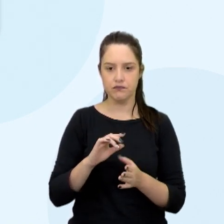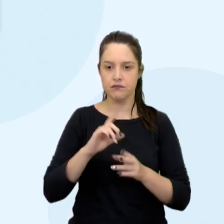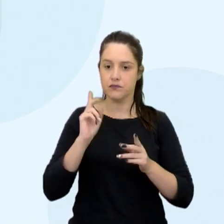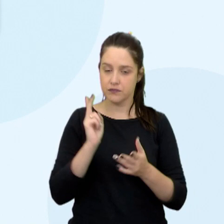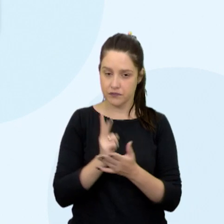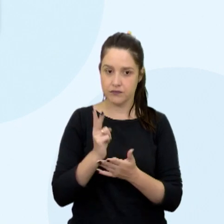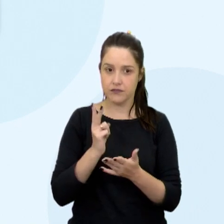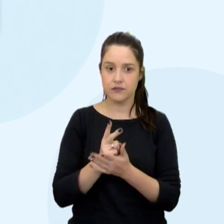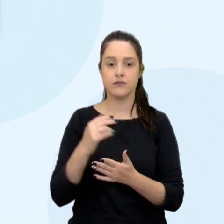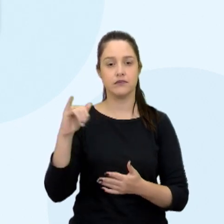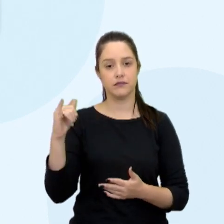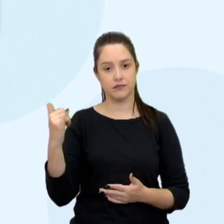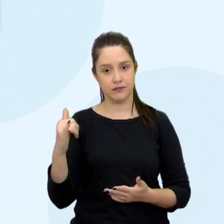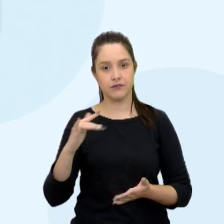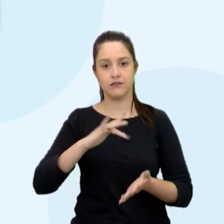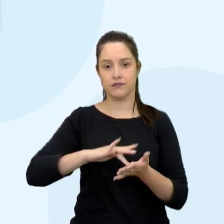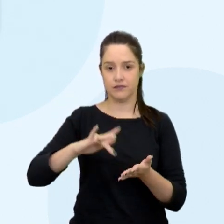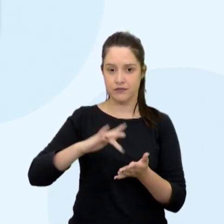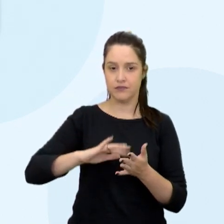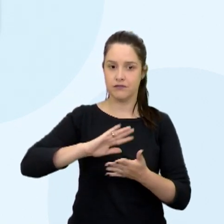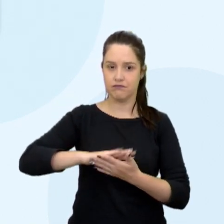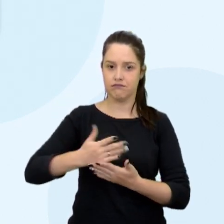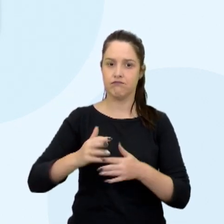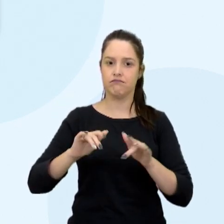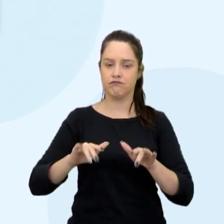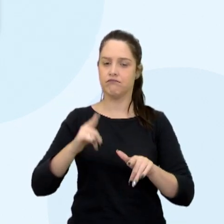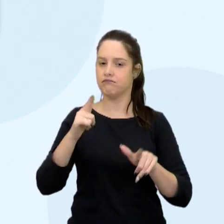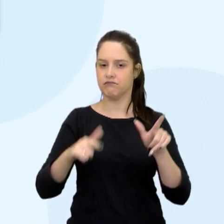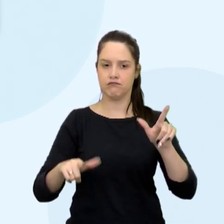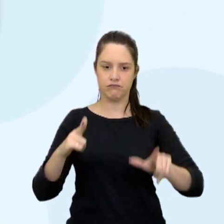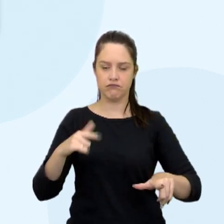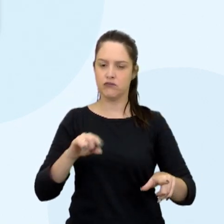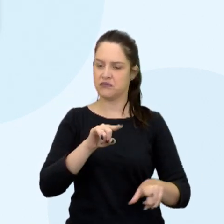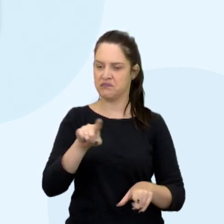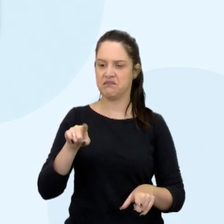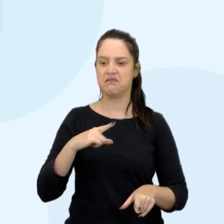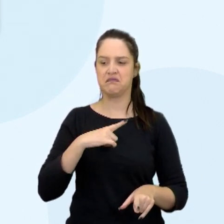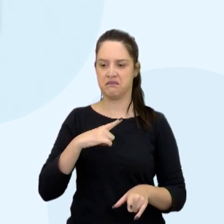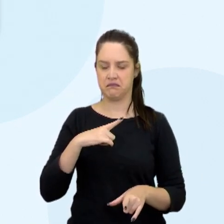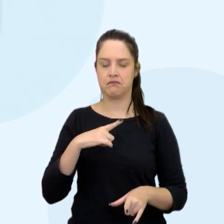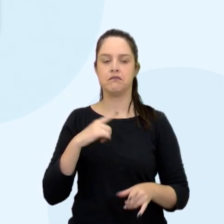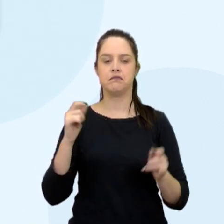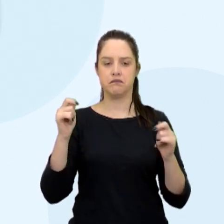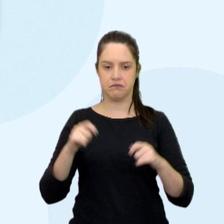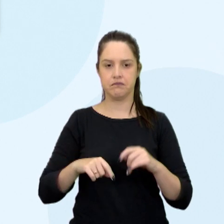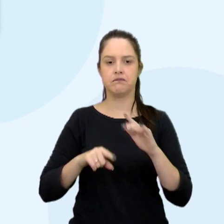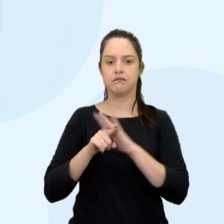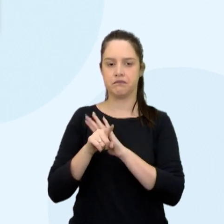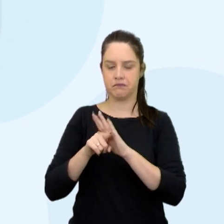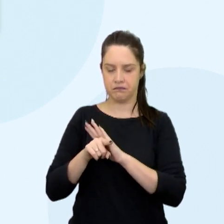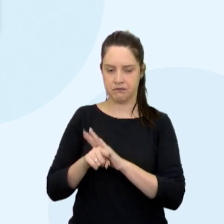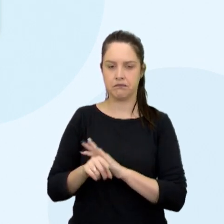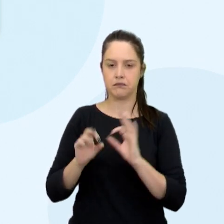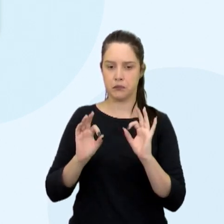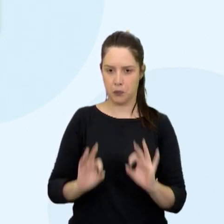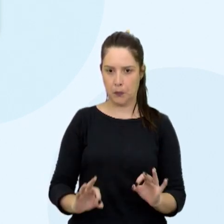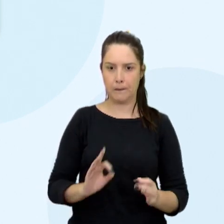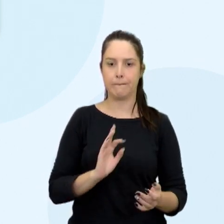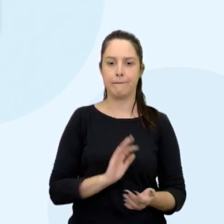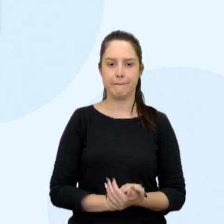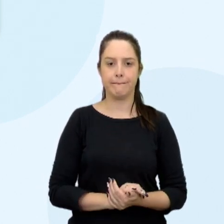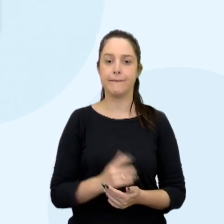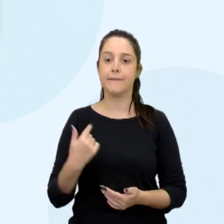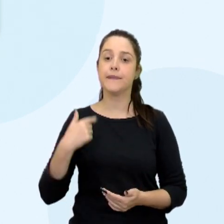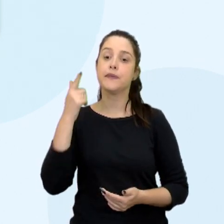tecnologia, celulares, tablets, notebooks, entre outros, o que você tiver de acordo com a sua realidade escolar, tá certo? Pra gente